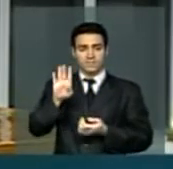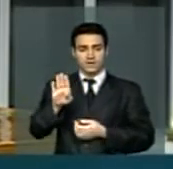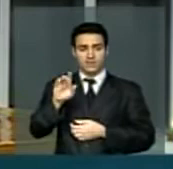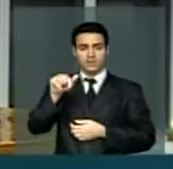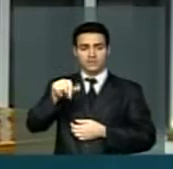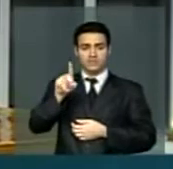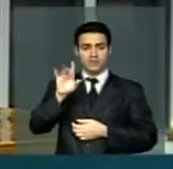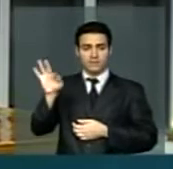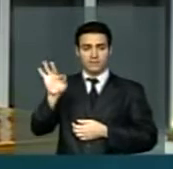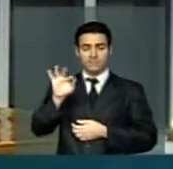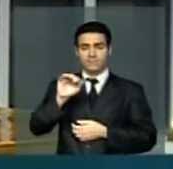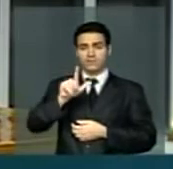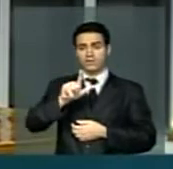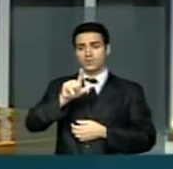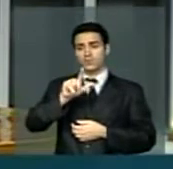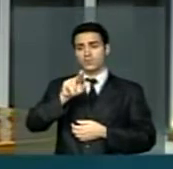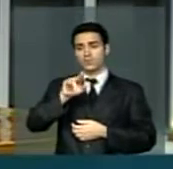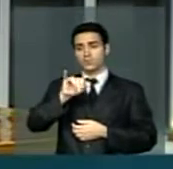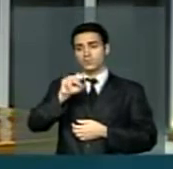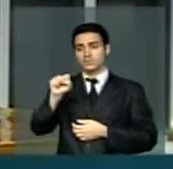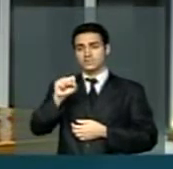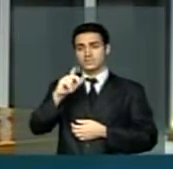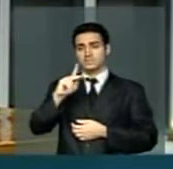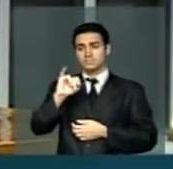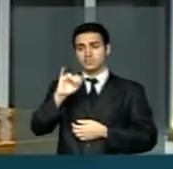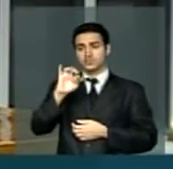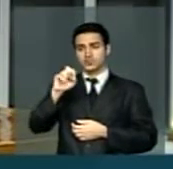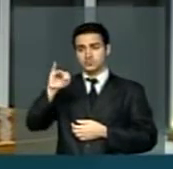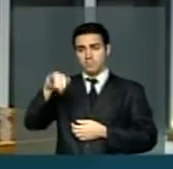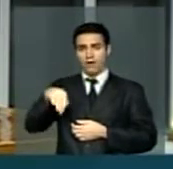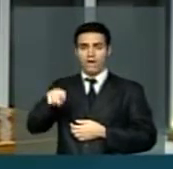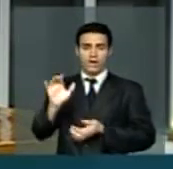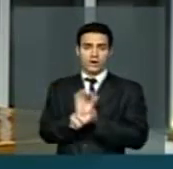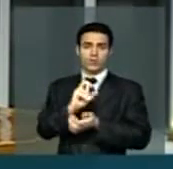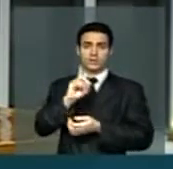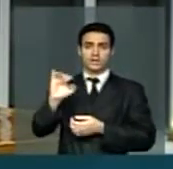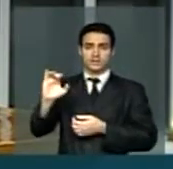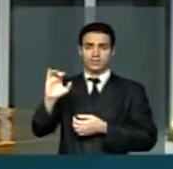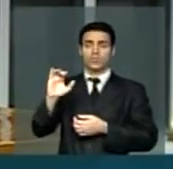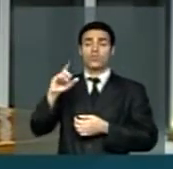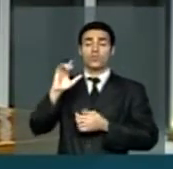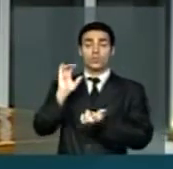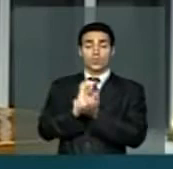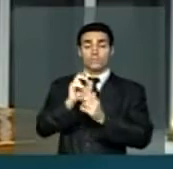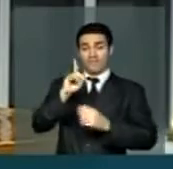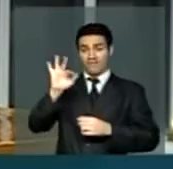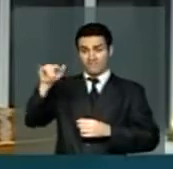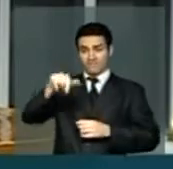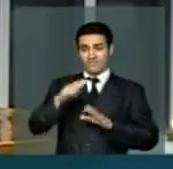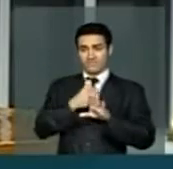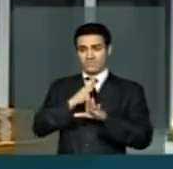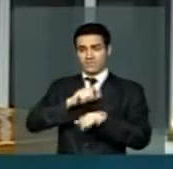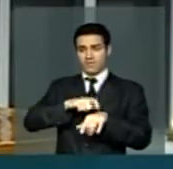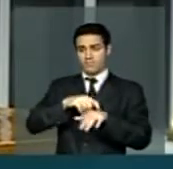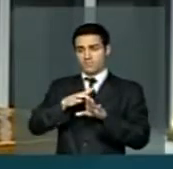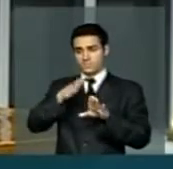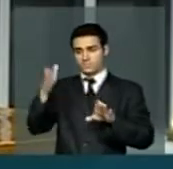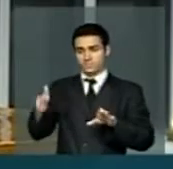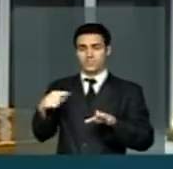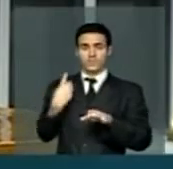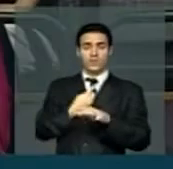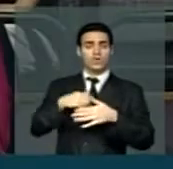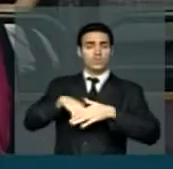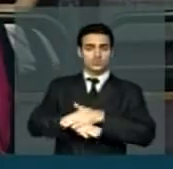do Distrito Federal, Luiz Pittman, como coordenador da bancada do Distrito Federal pelo próximo período, e nós temos o hábito